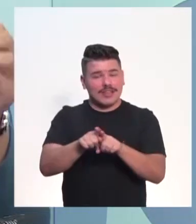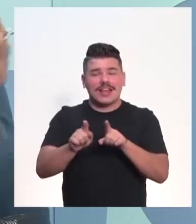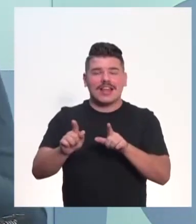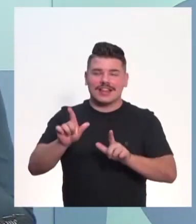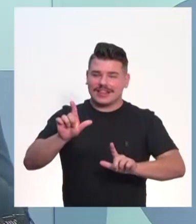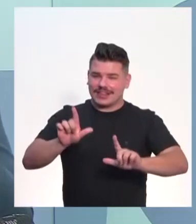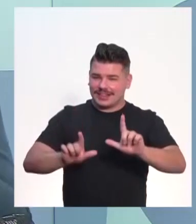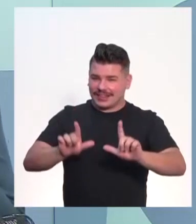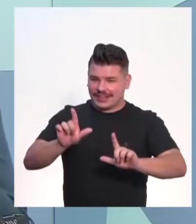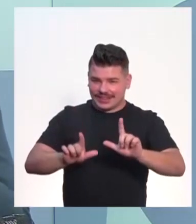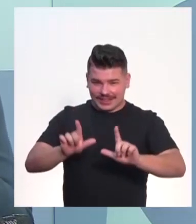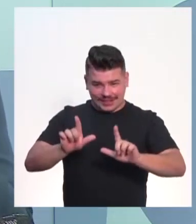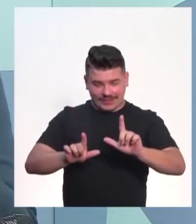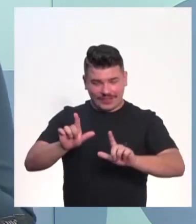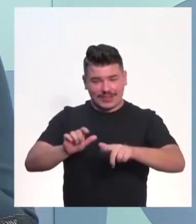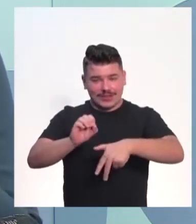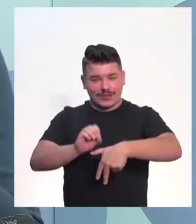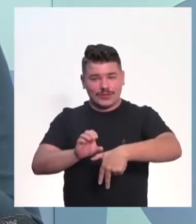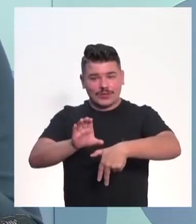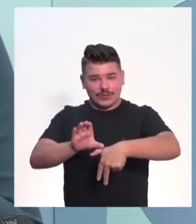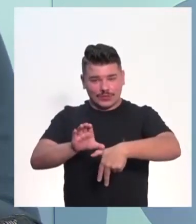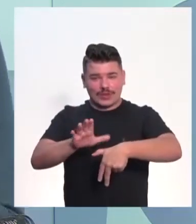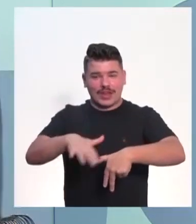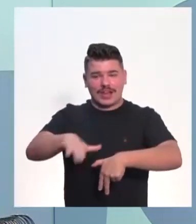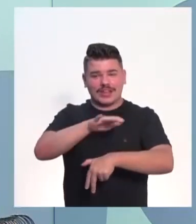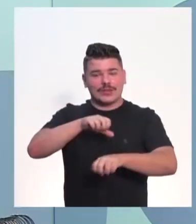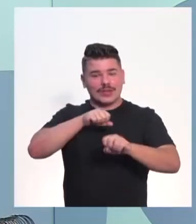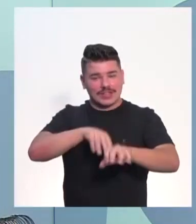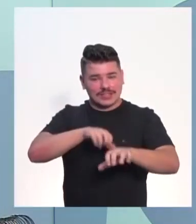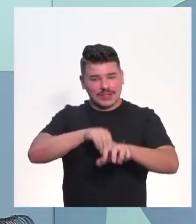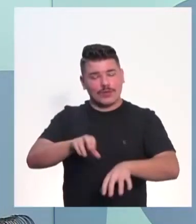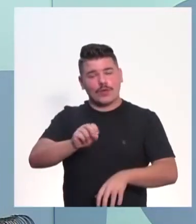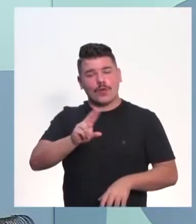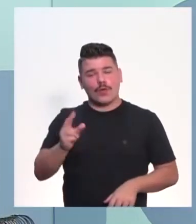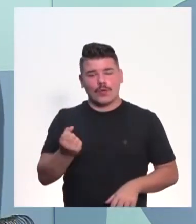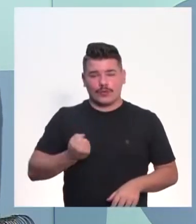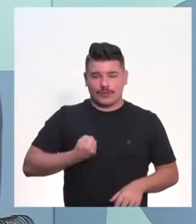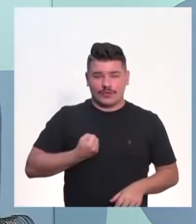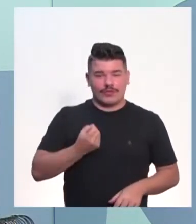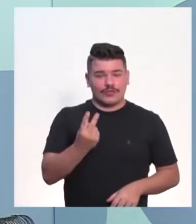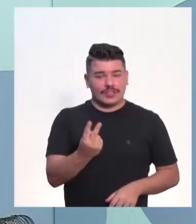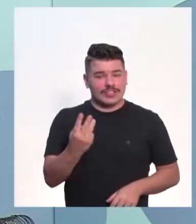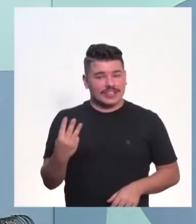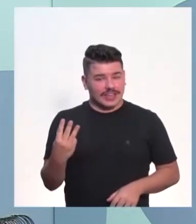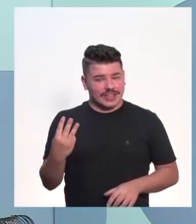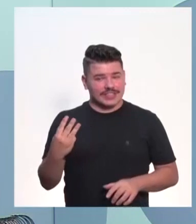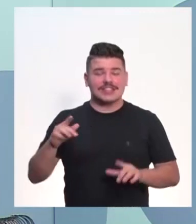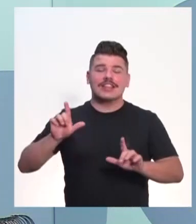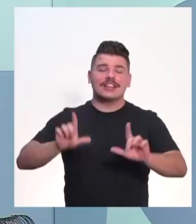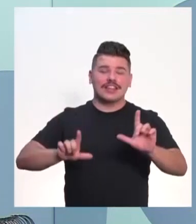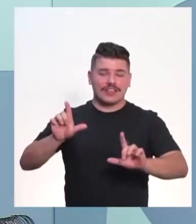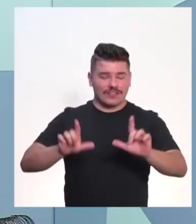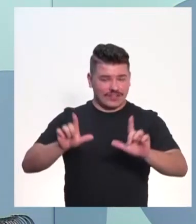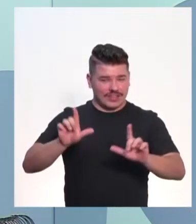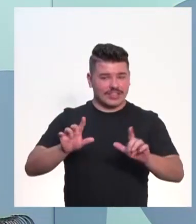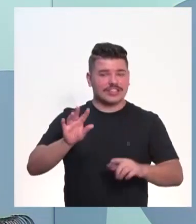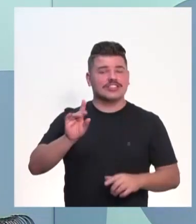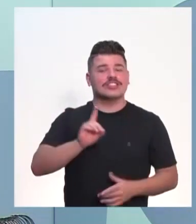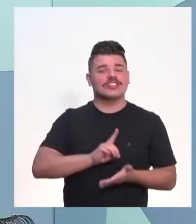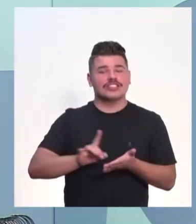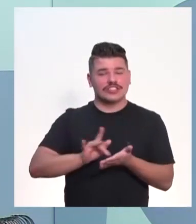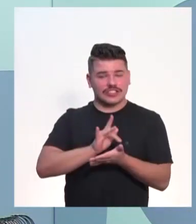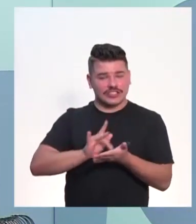Educação, no canal 23 pela TV Digital. Eu espero que vocês gostem dessa aula. Essa aula